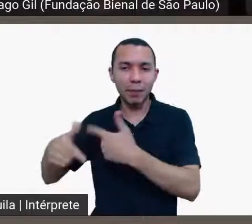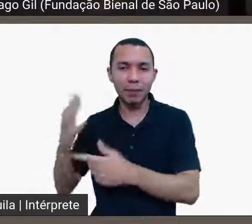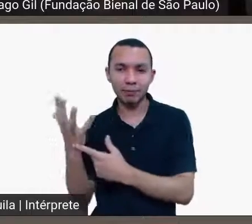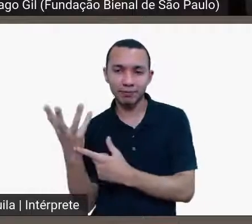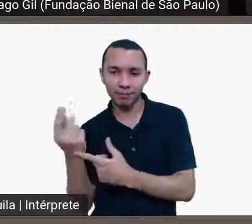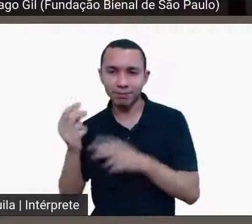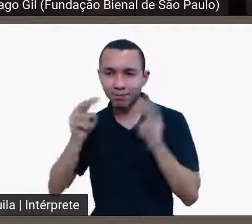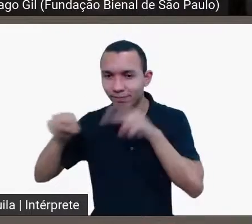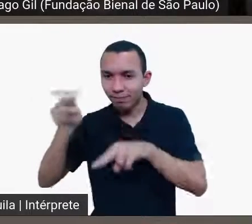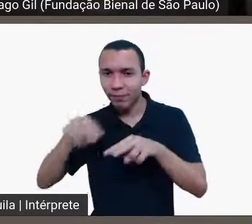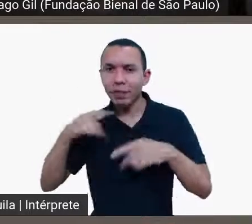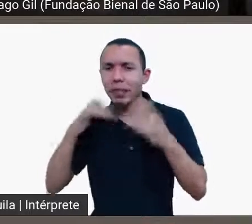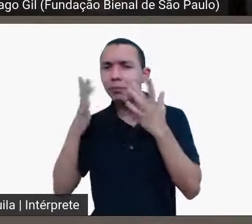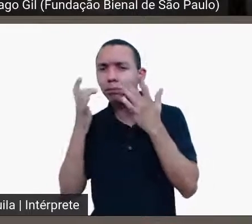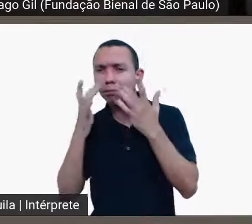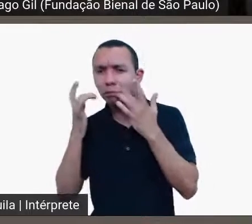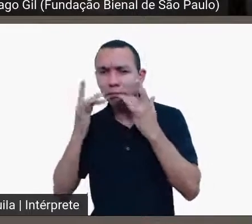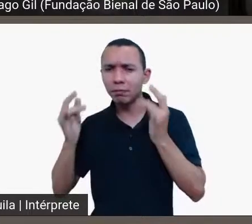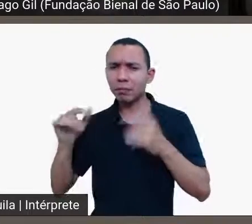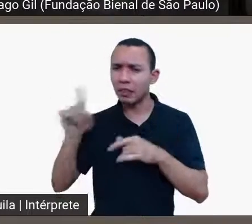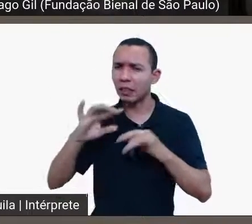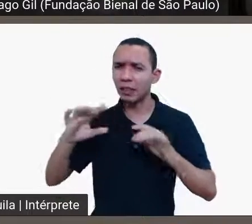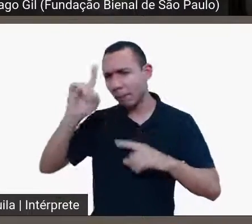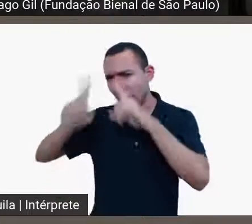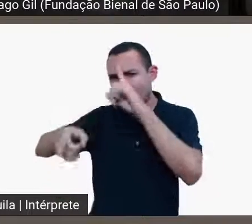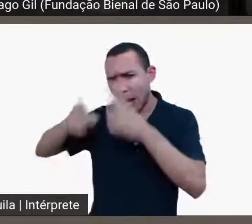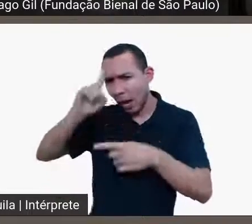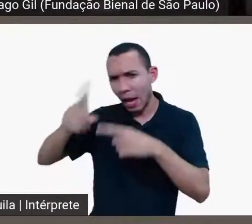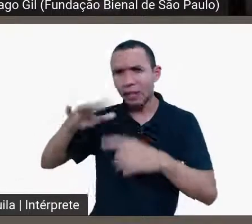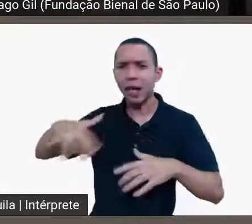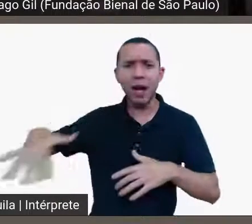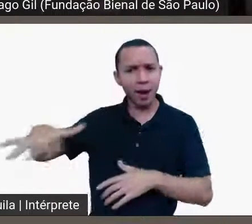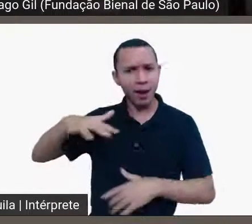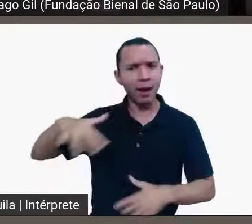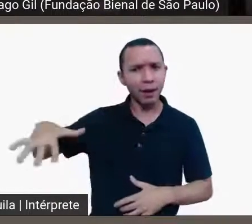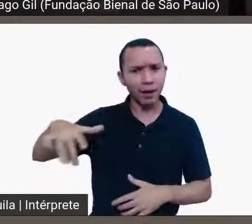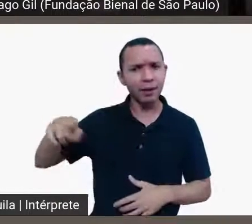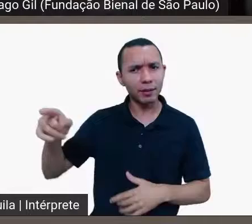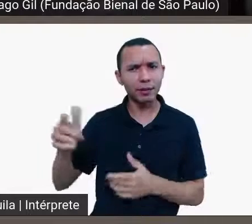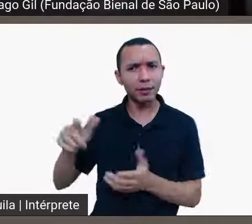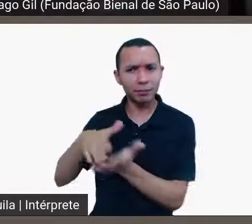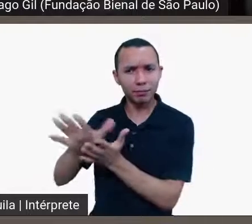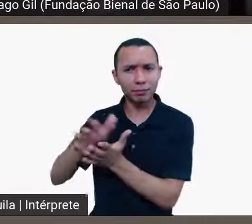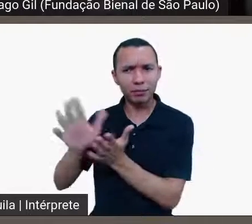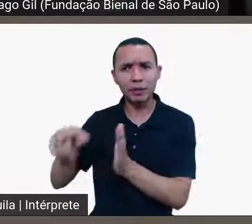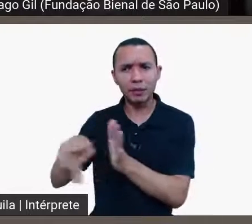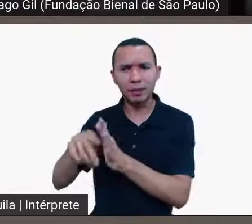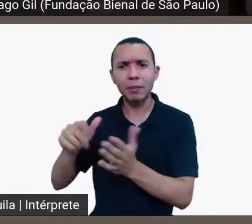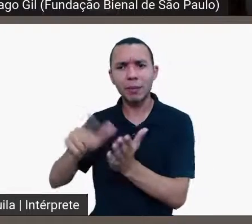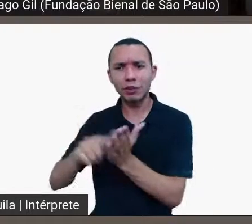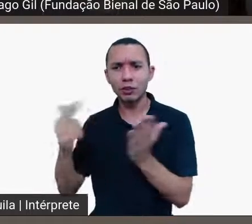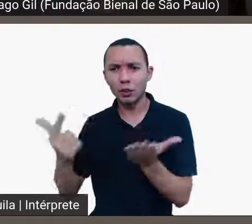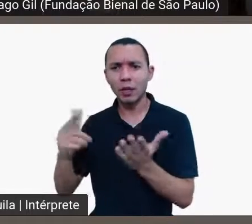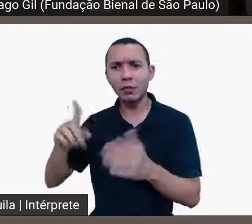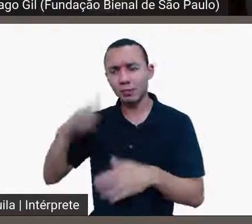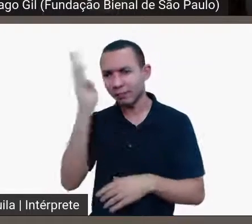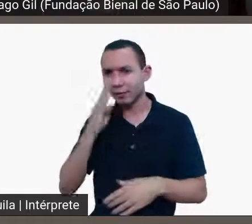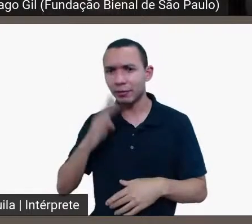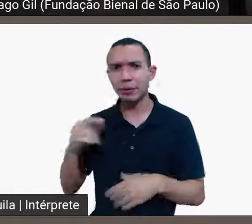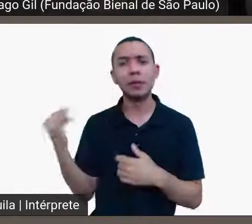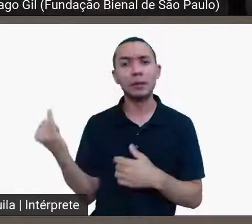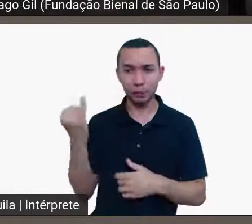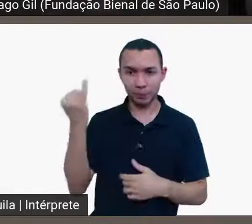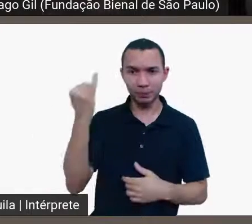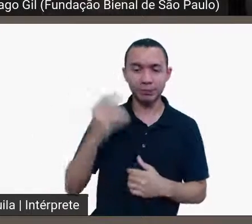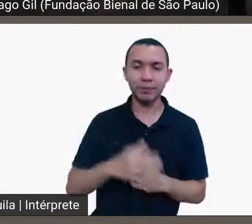dominavam o teatro e dominavam a imprensa. Então, é uma presença longa brasileira, mas é crucial. E, assim,